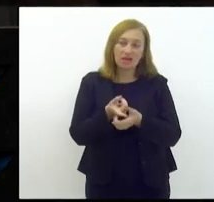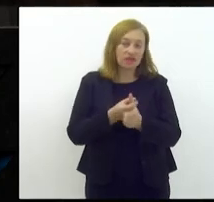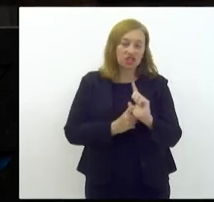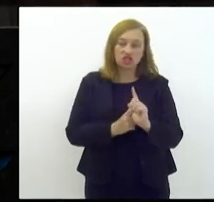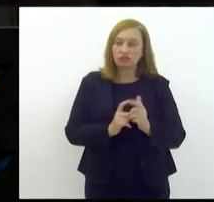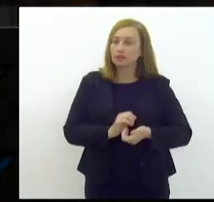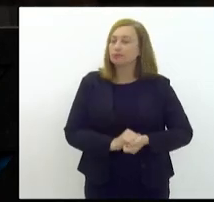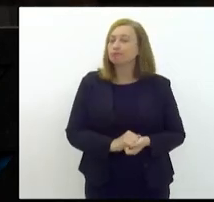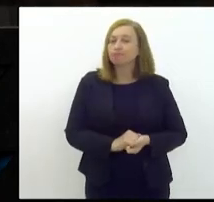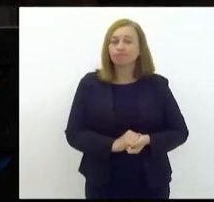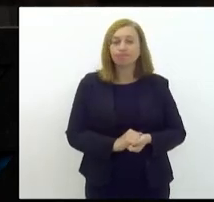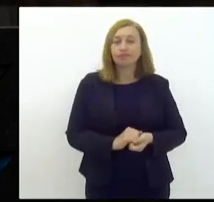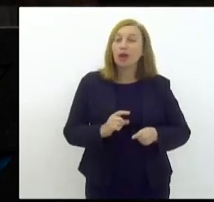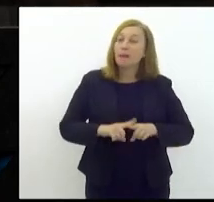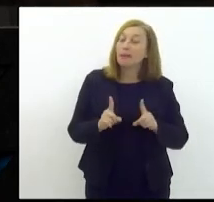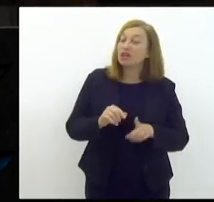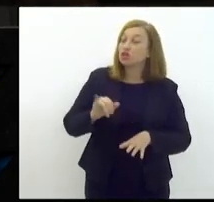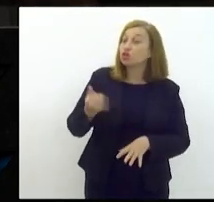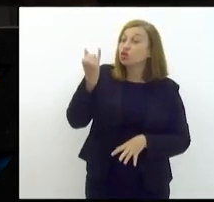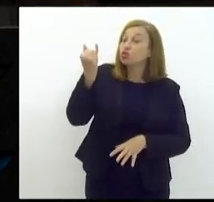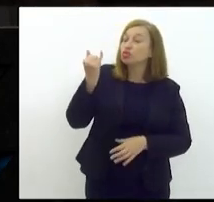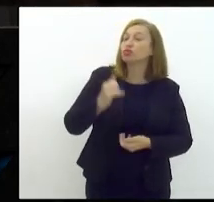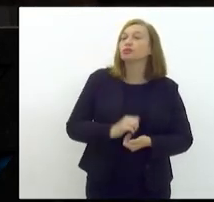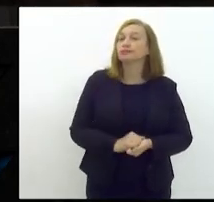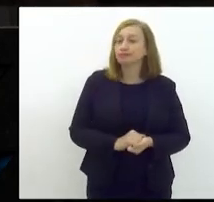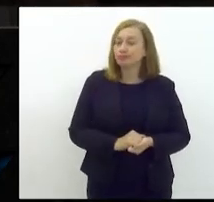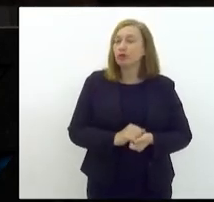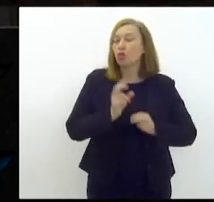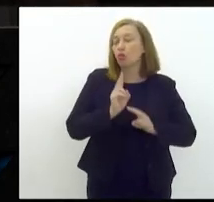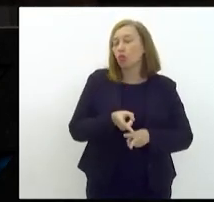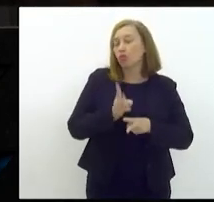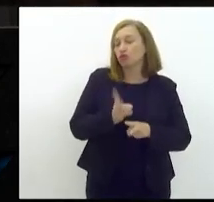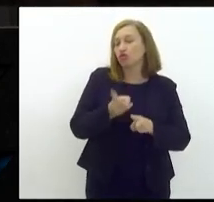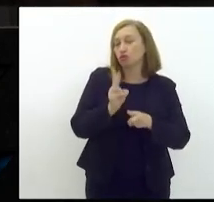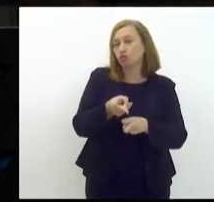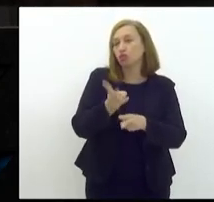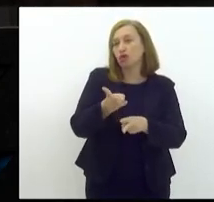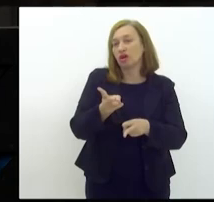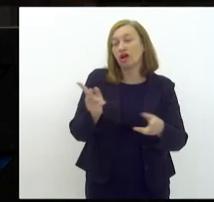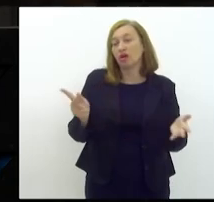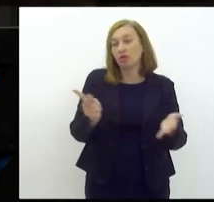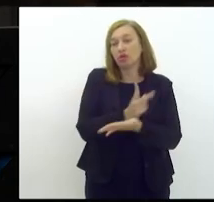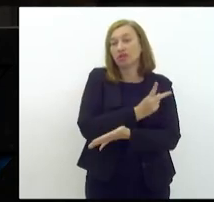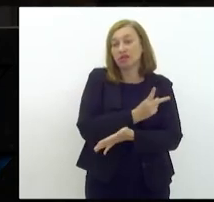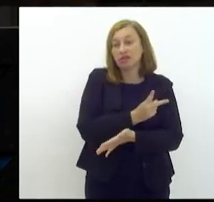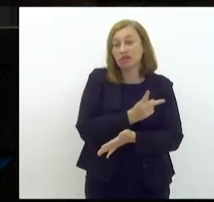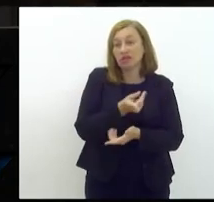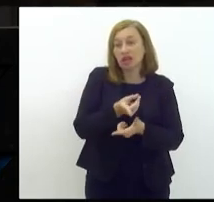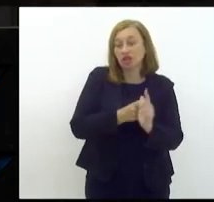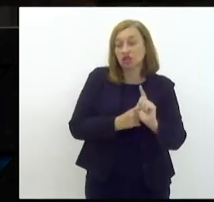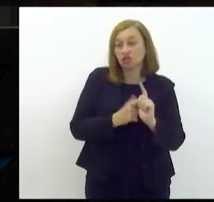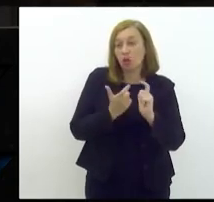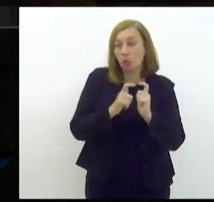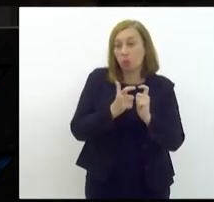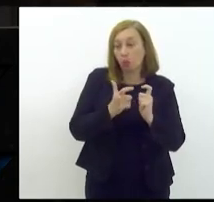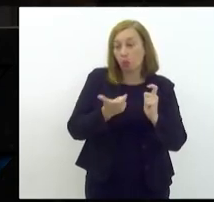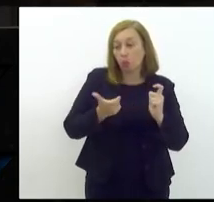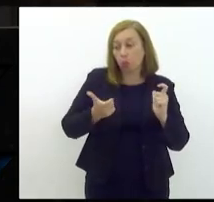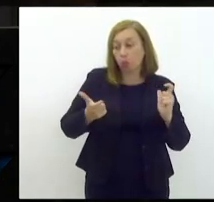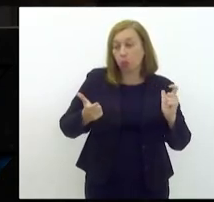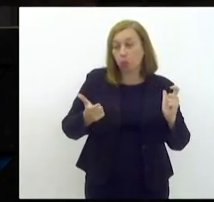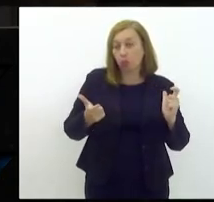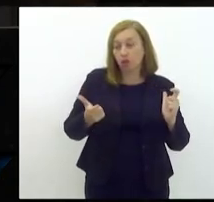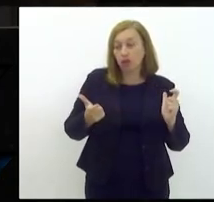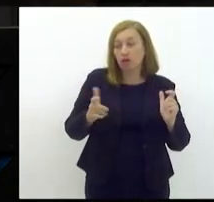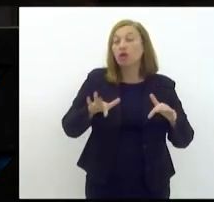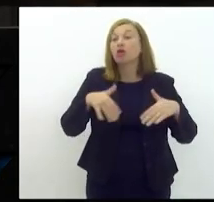da dívida mas o juros continuam correndo e a dívida aumentando e